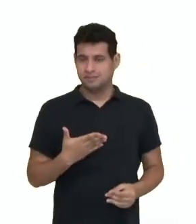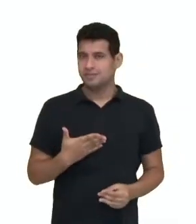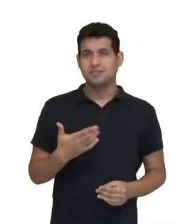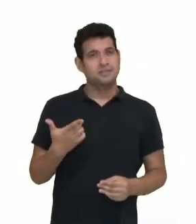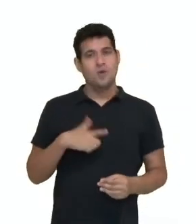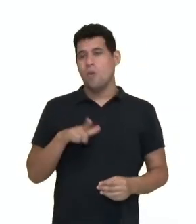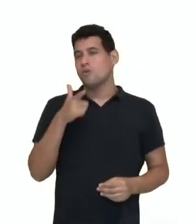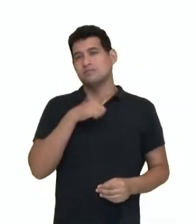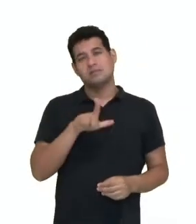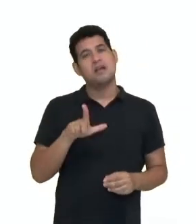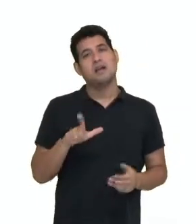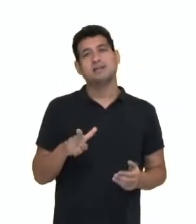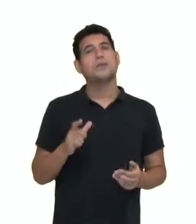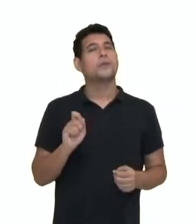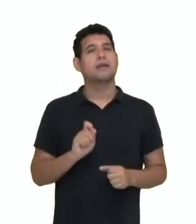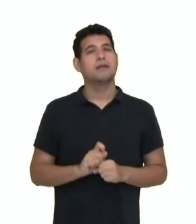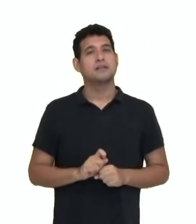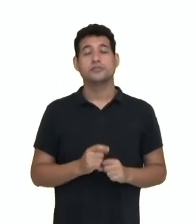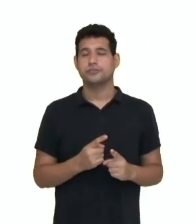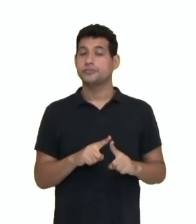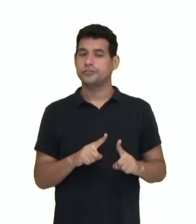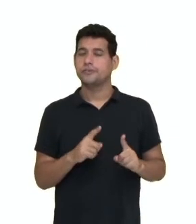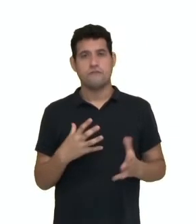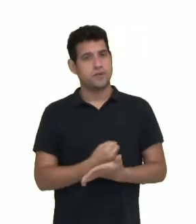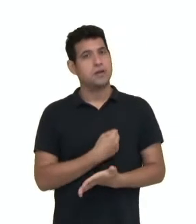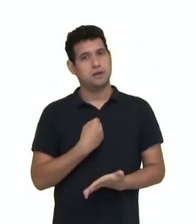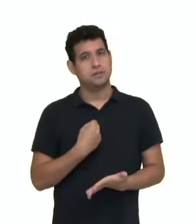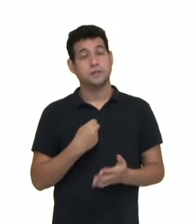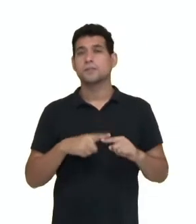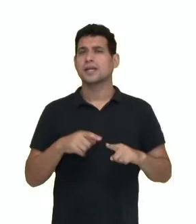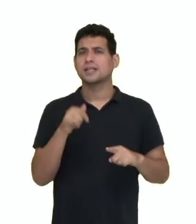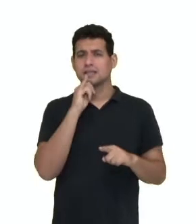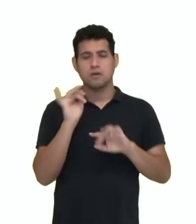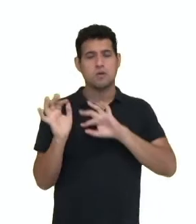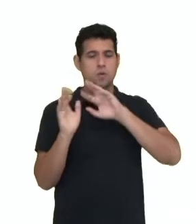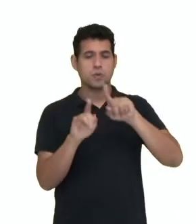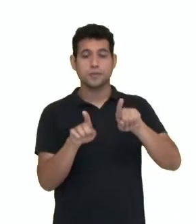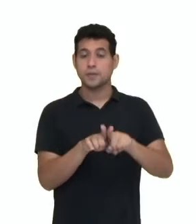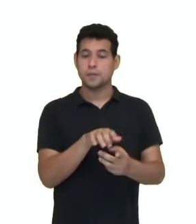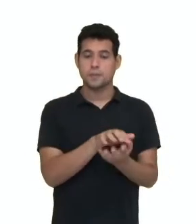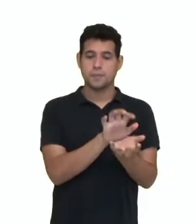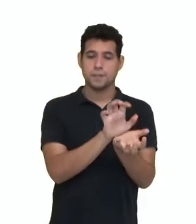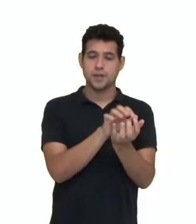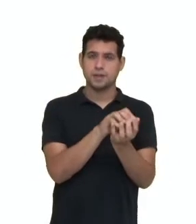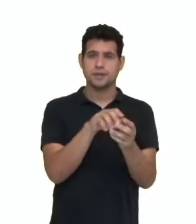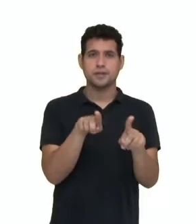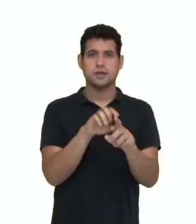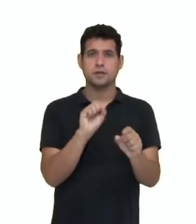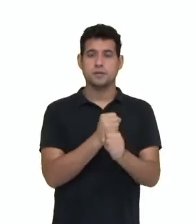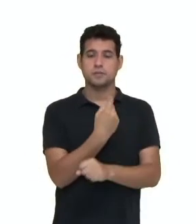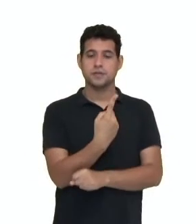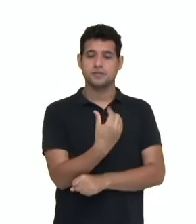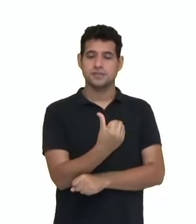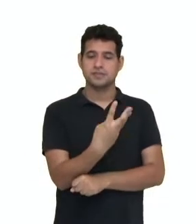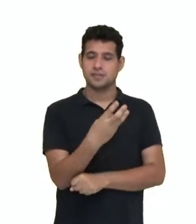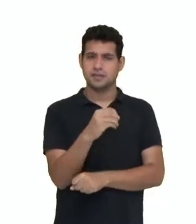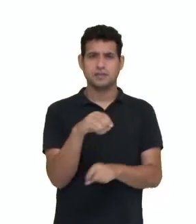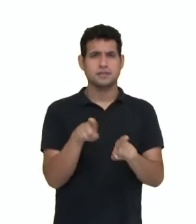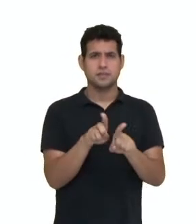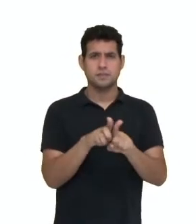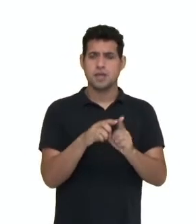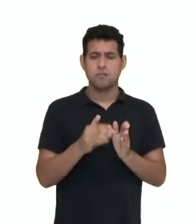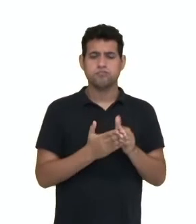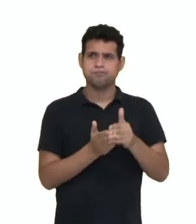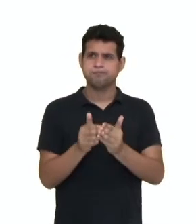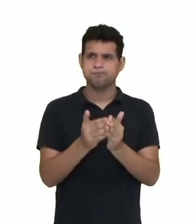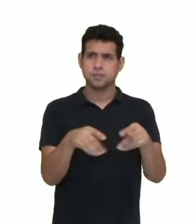eles a chance de defesa, né? A invasão então de Pernambuco. Em 1630, navios